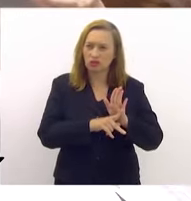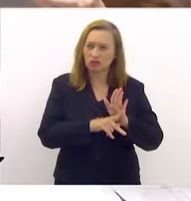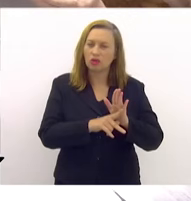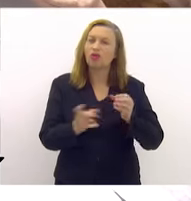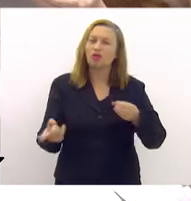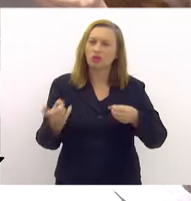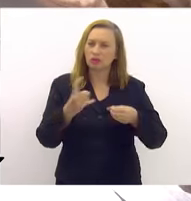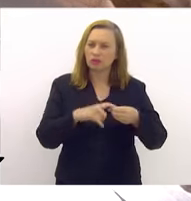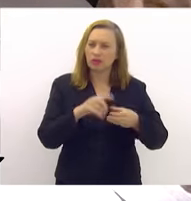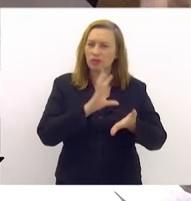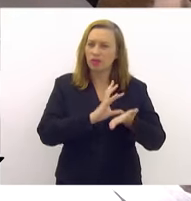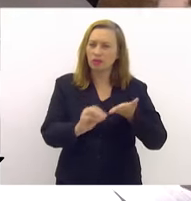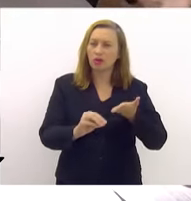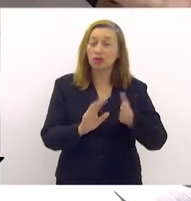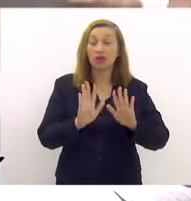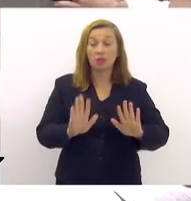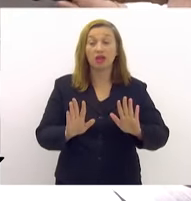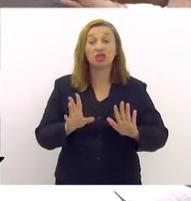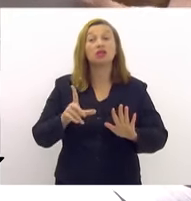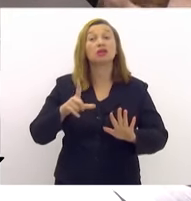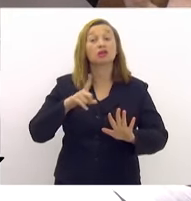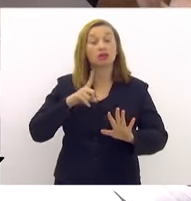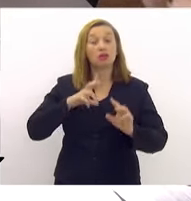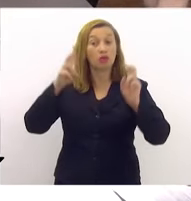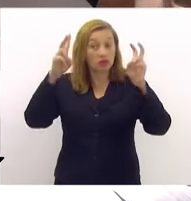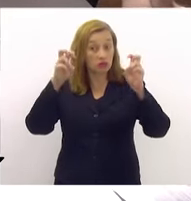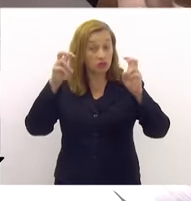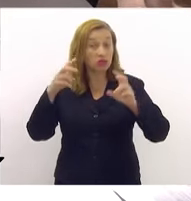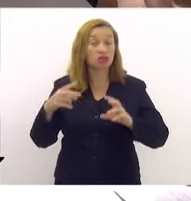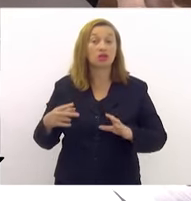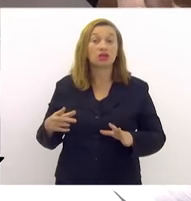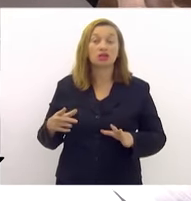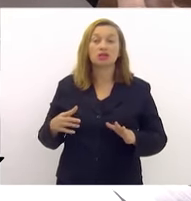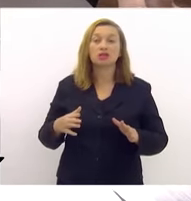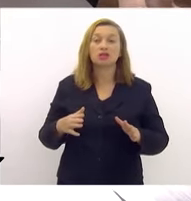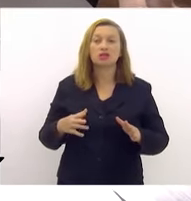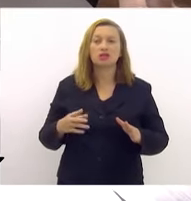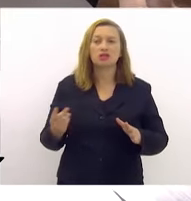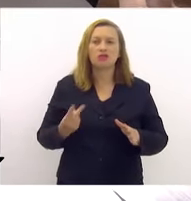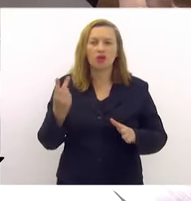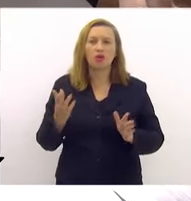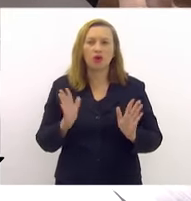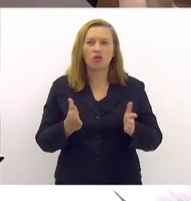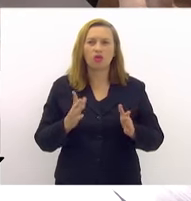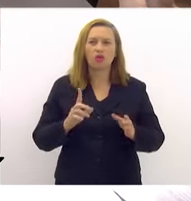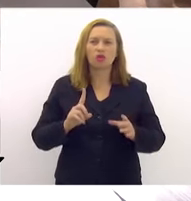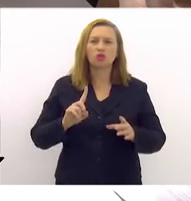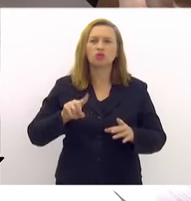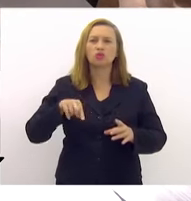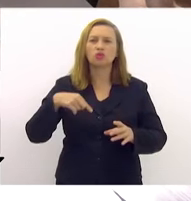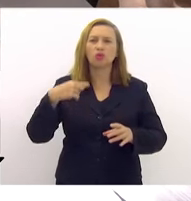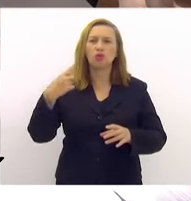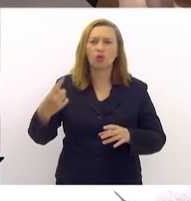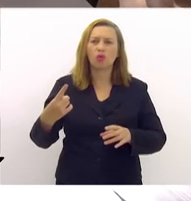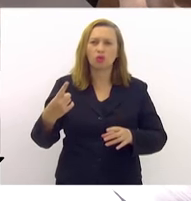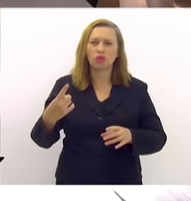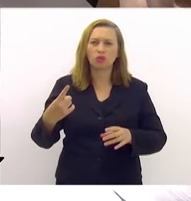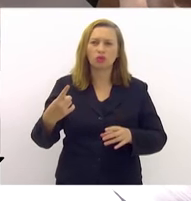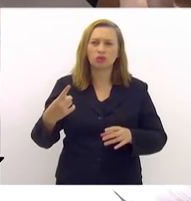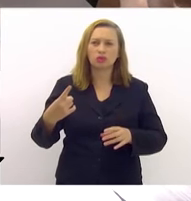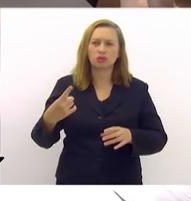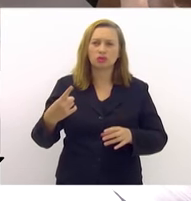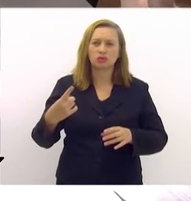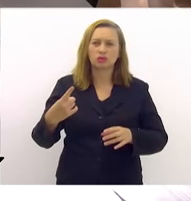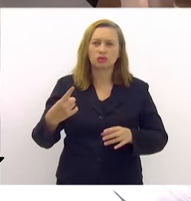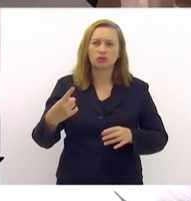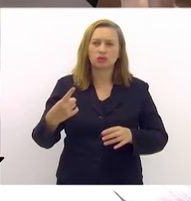questão, se isso vai valer. Já vale agora, de aplicação imediata, ou só para a próxima legislatura? Só para a próxima legislatura,